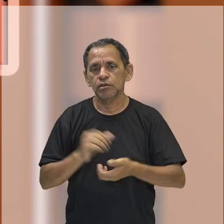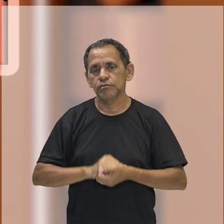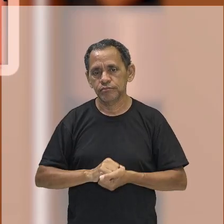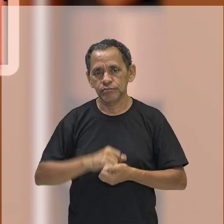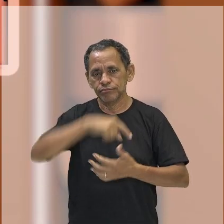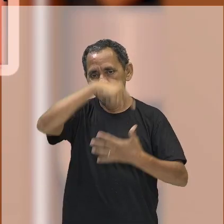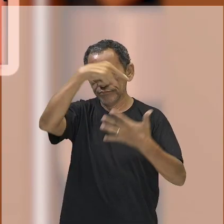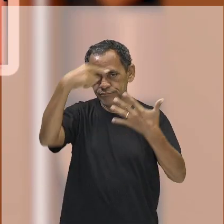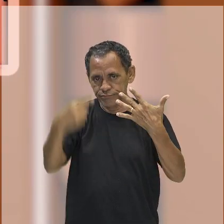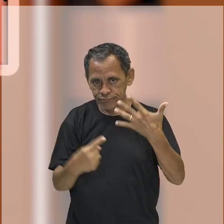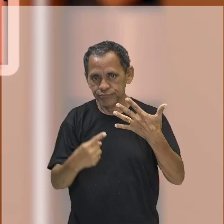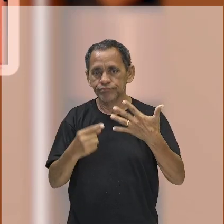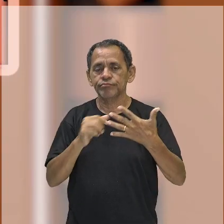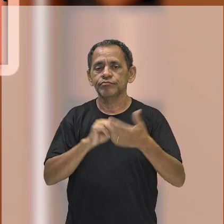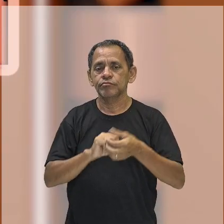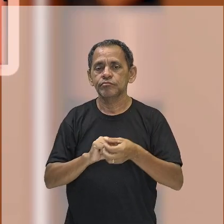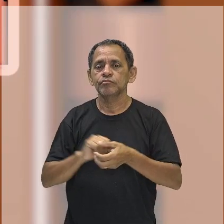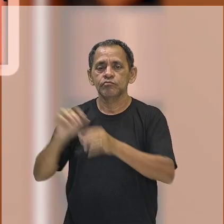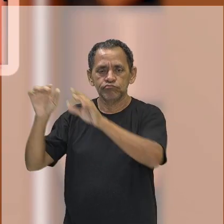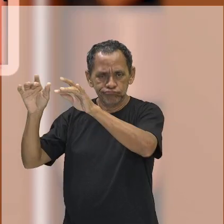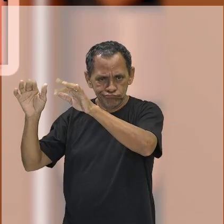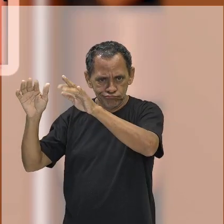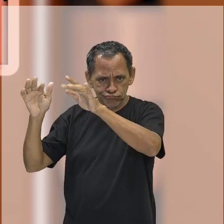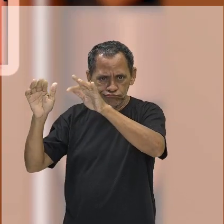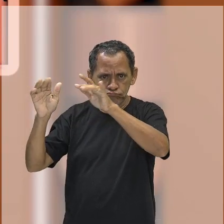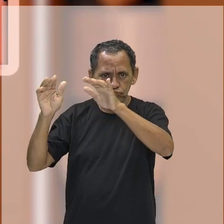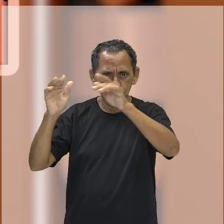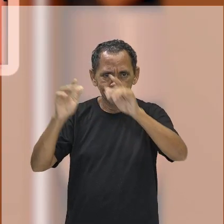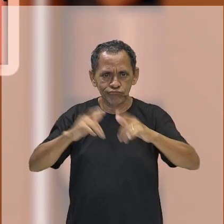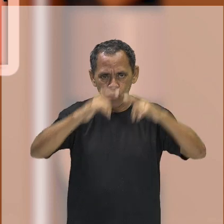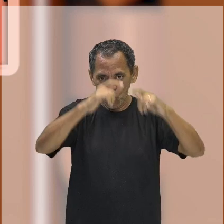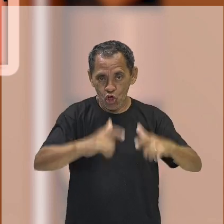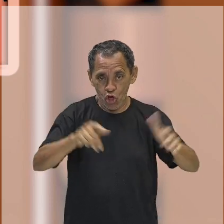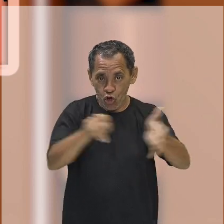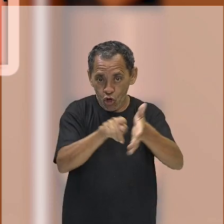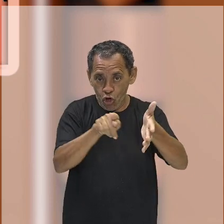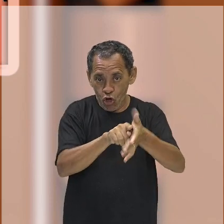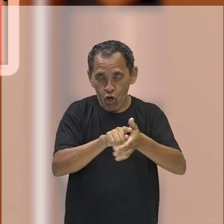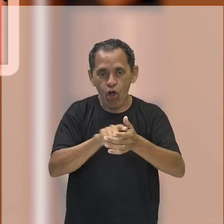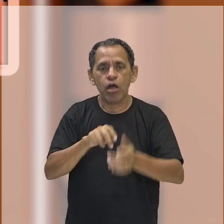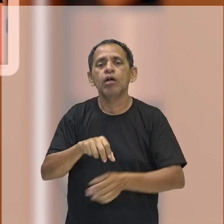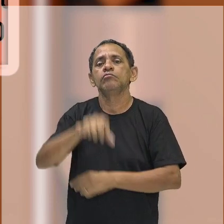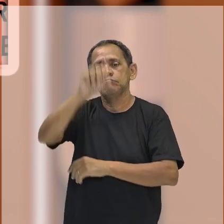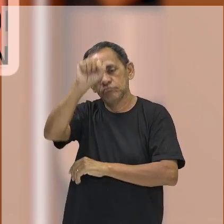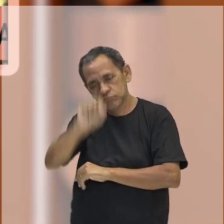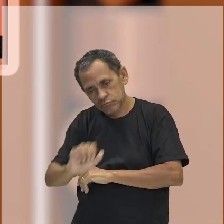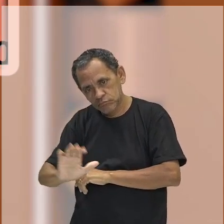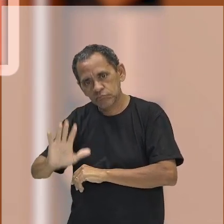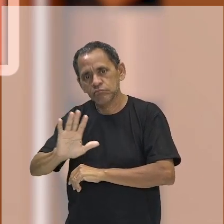Burgúndios, saíram da Europa Central e estabeleceram-se no sudeste da Gália.